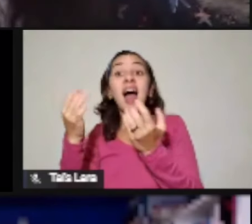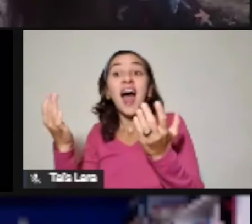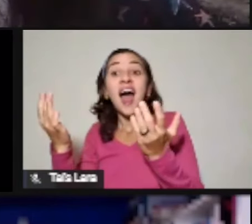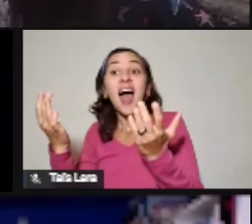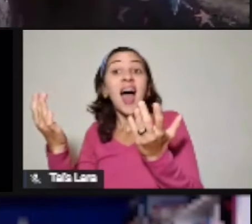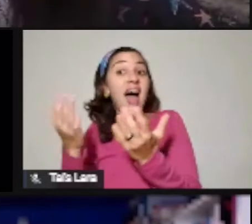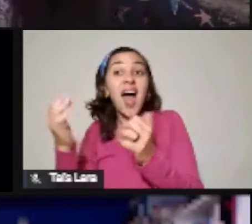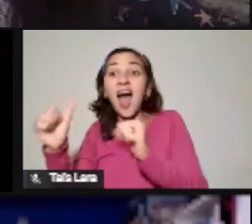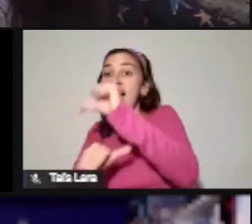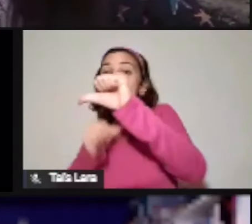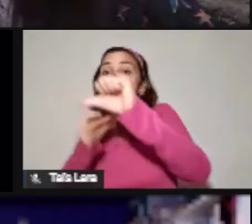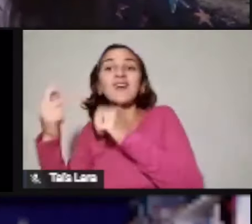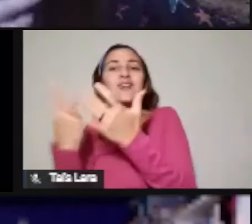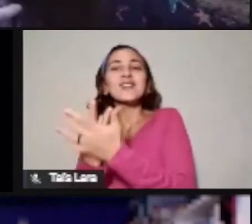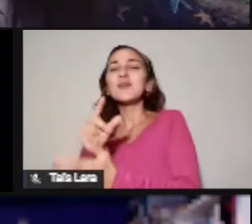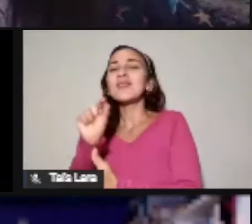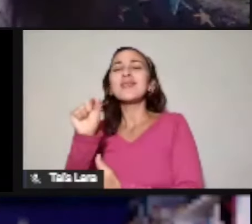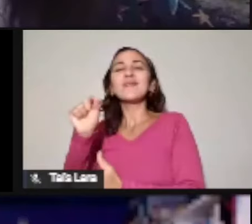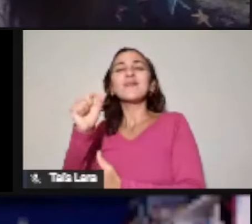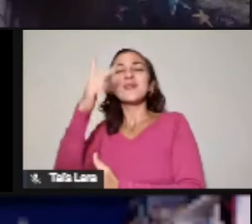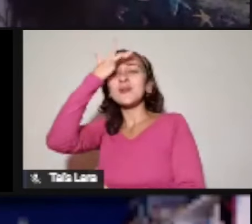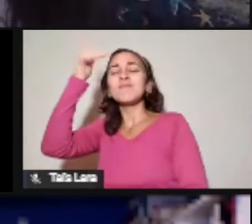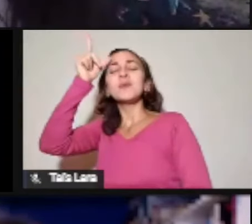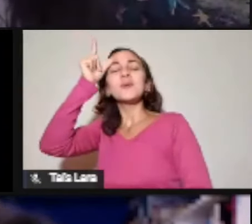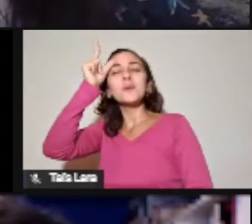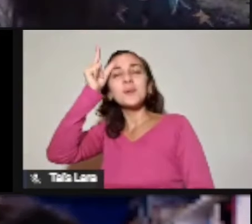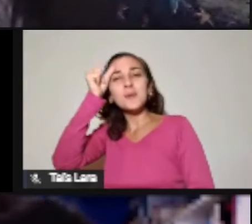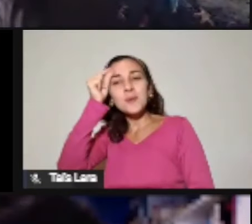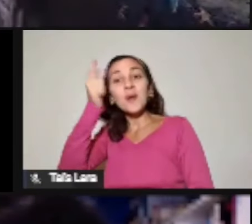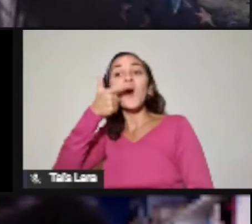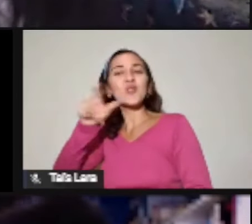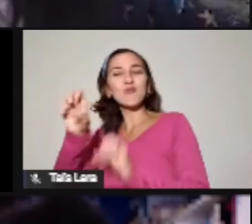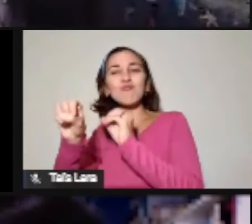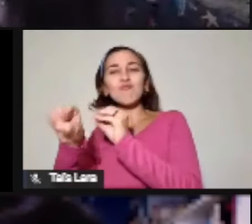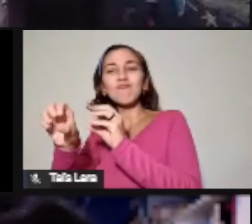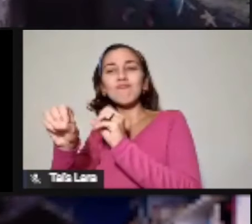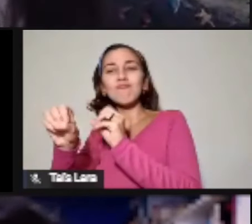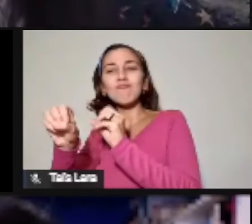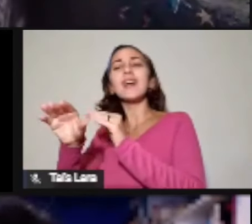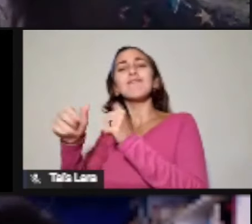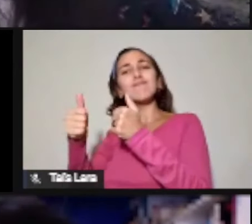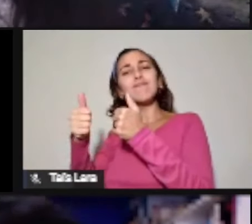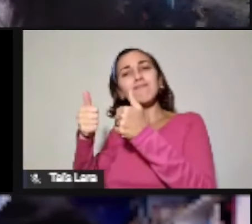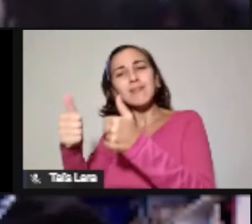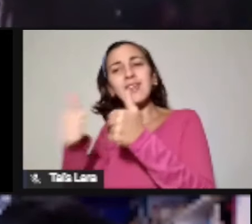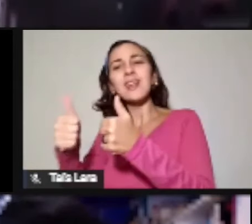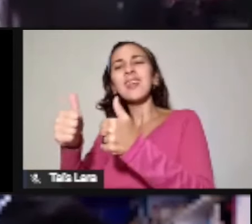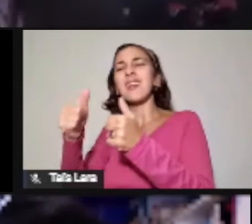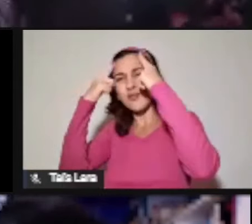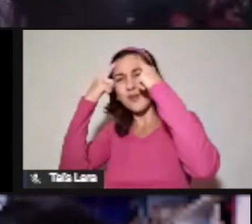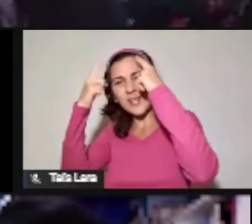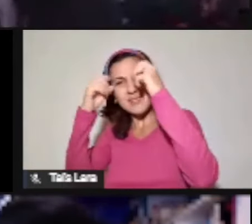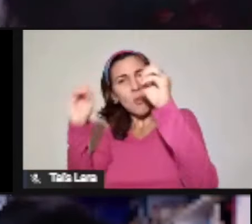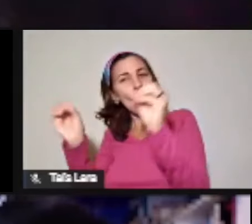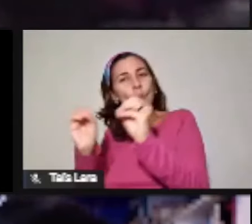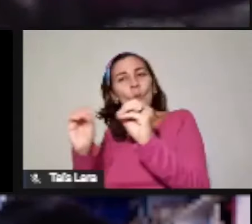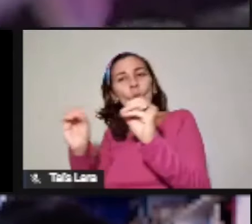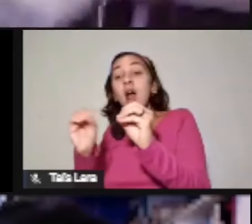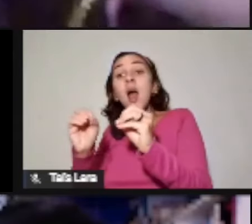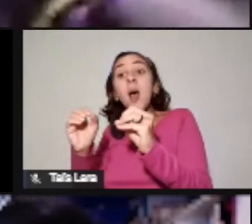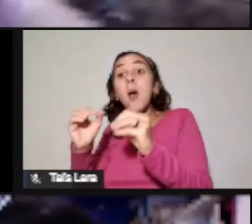10 anos com a gente. Então, assim, quando a Carol fala, gente, conheci tanto famílias que eu conversei na